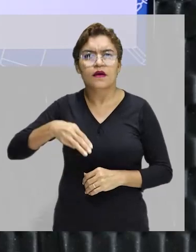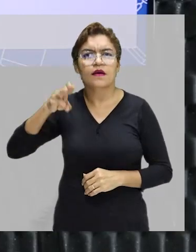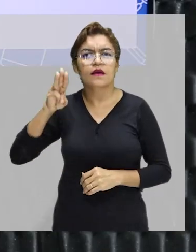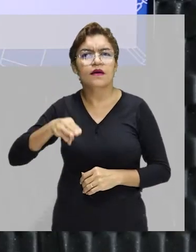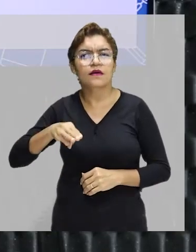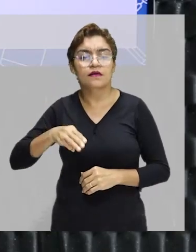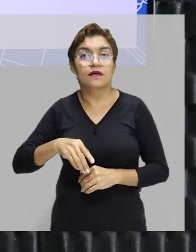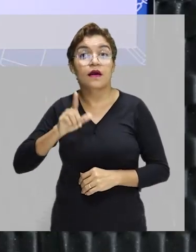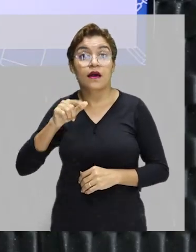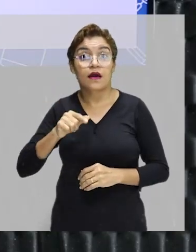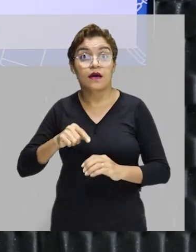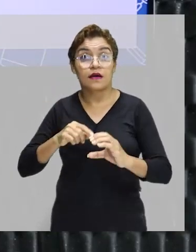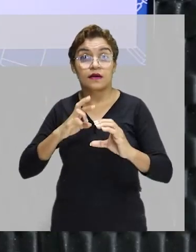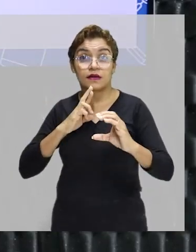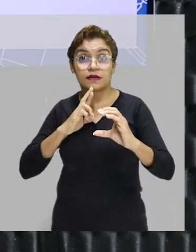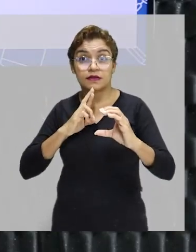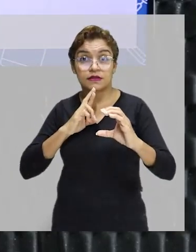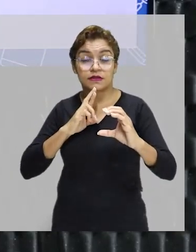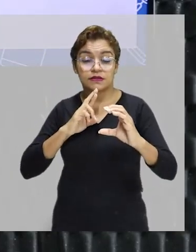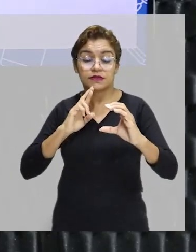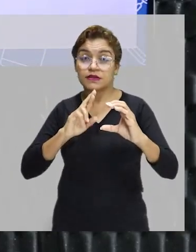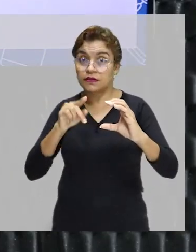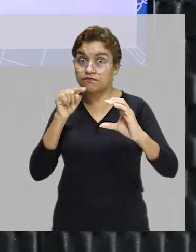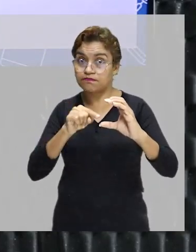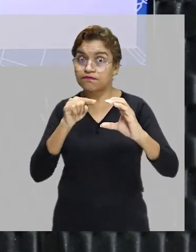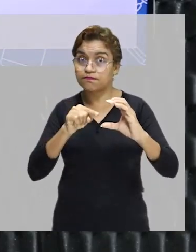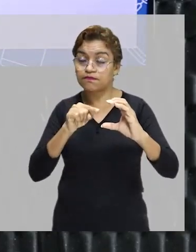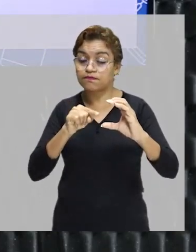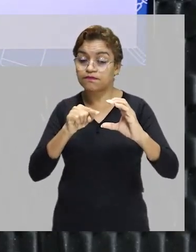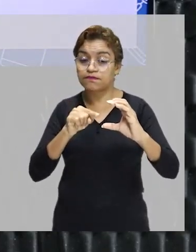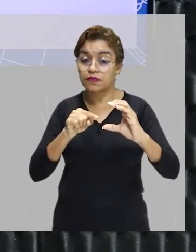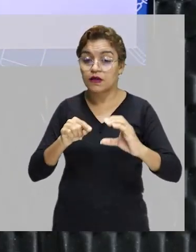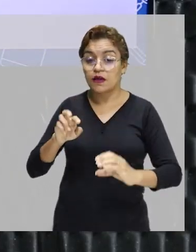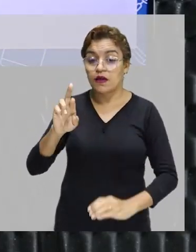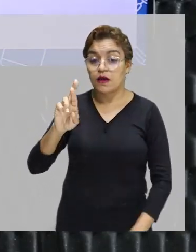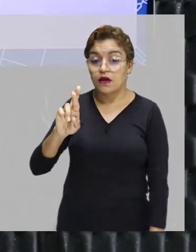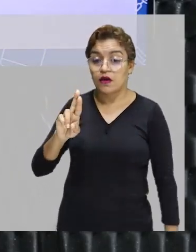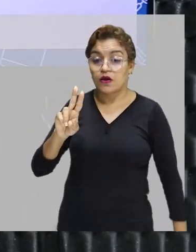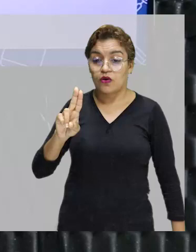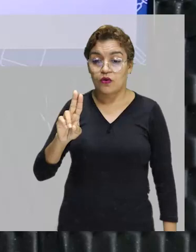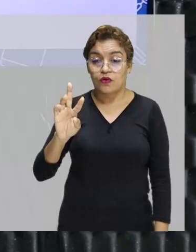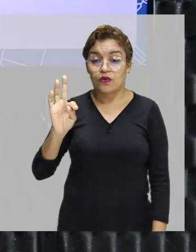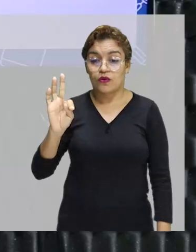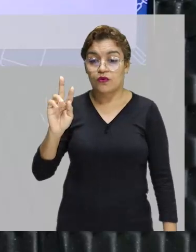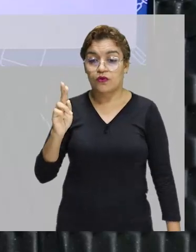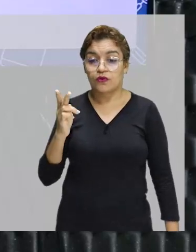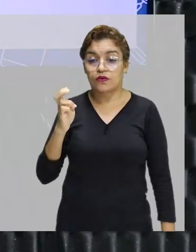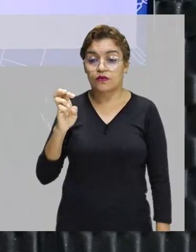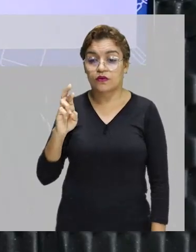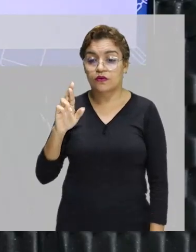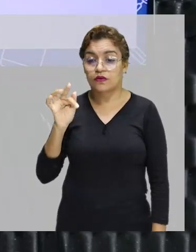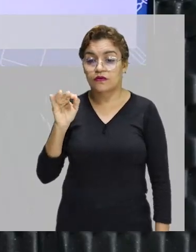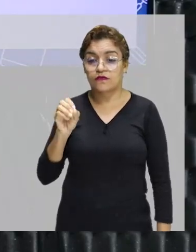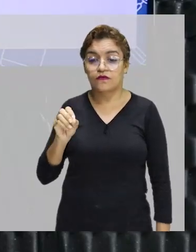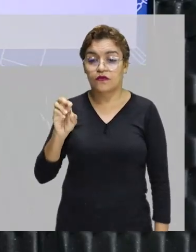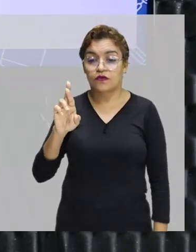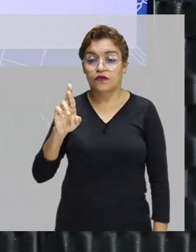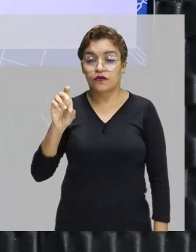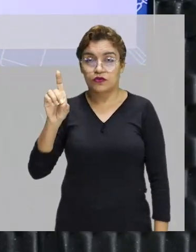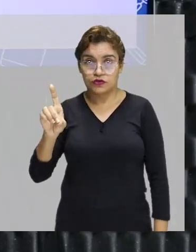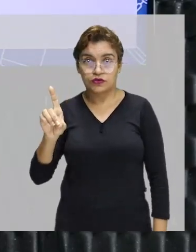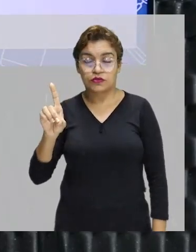o Rutherford, ok? Então, o Rutherford, através de um experimento clássico, que